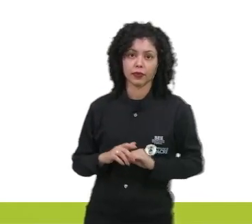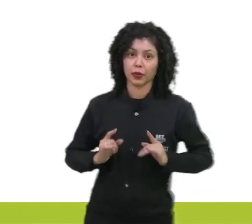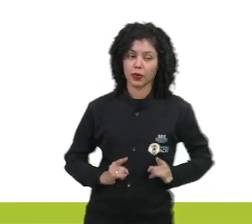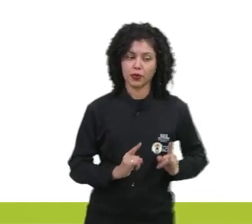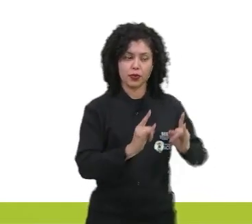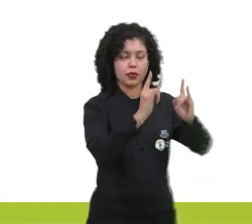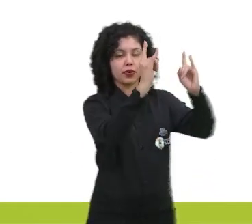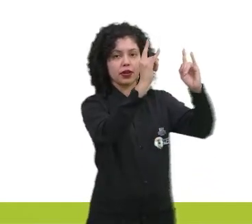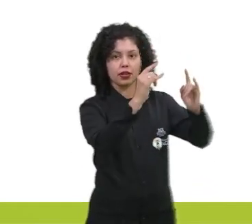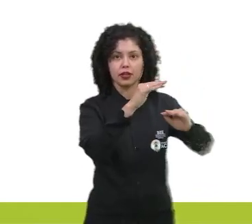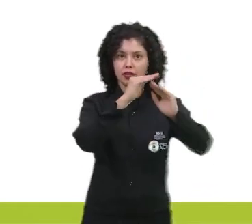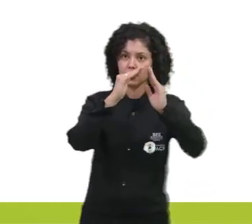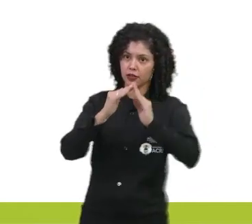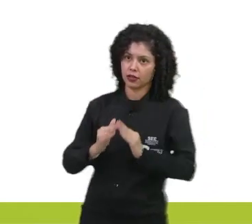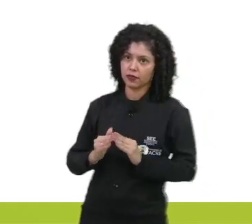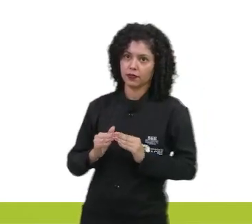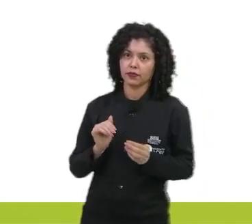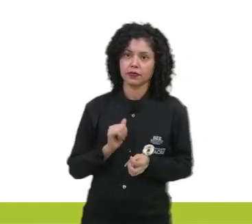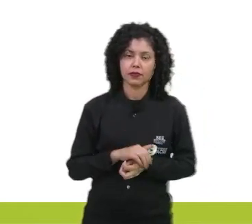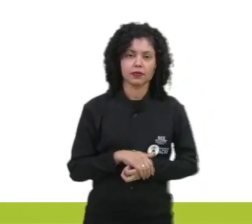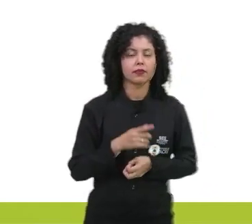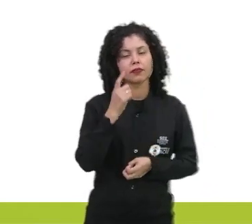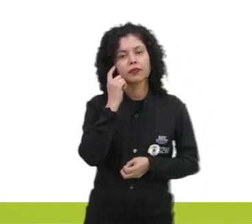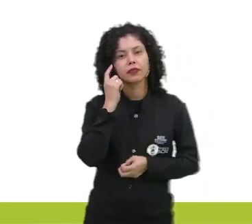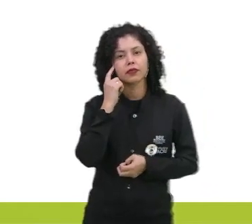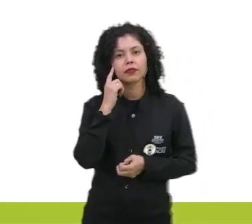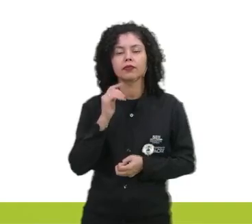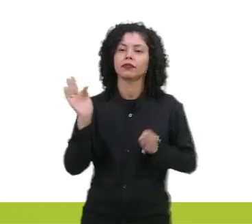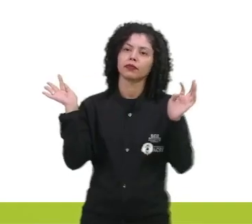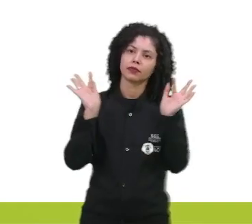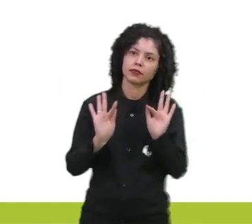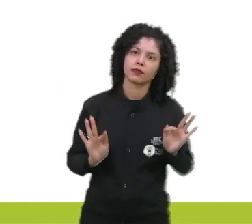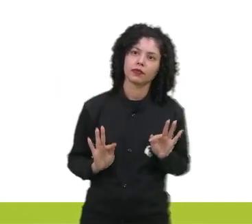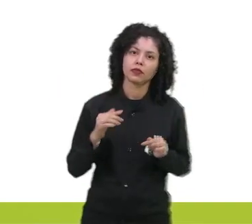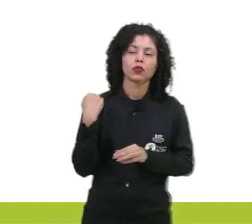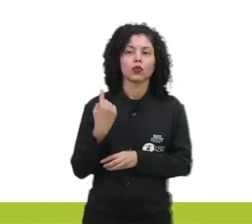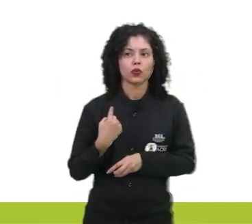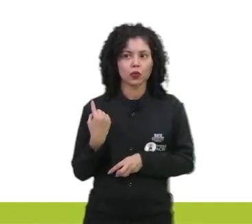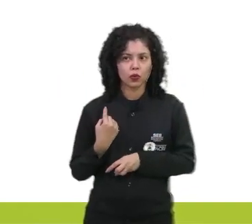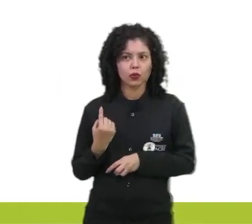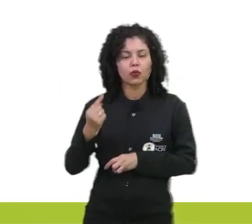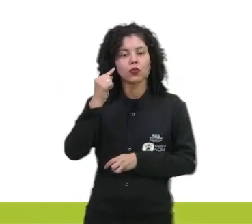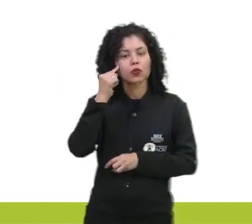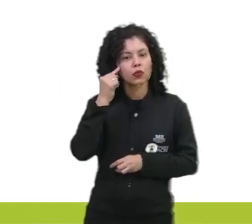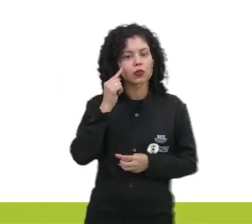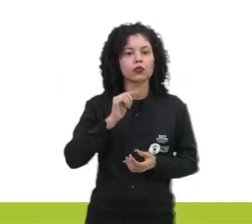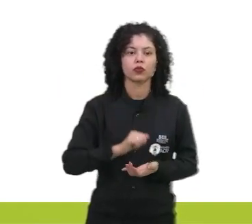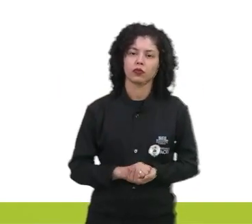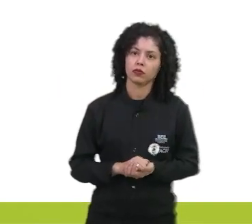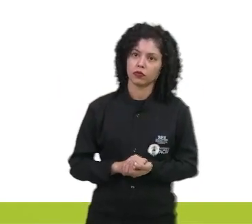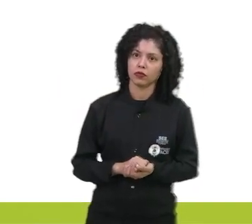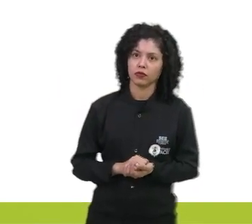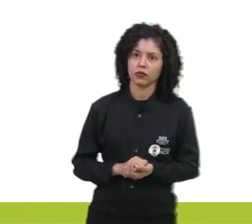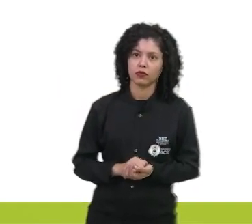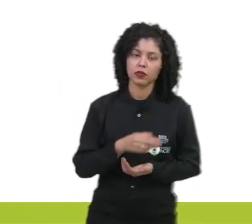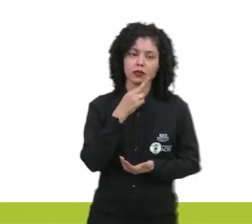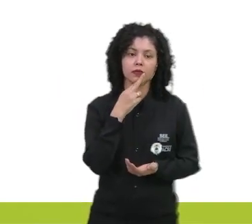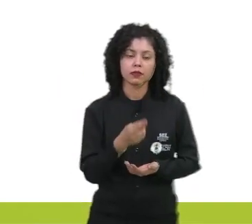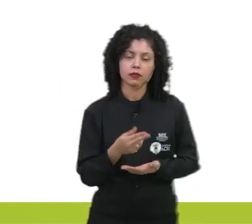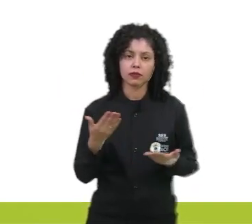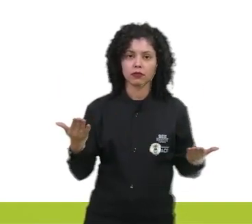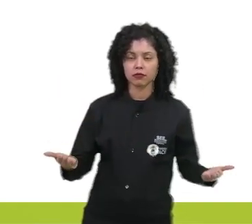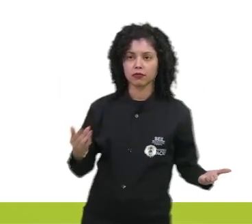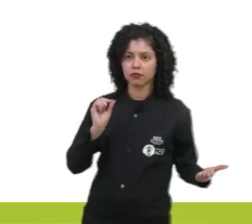onde morava Niepce. Eu imagino que ele ficou feliz, né? Estava sozinho, eu imagino também. E com